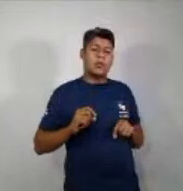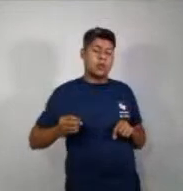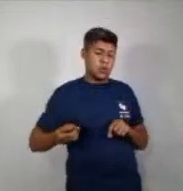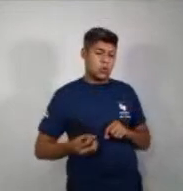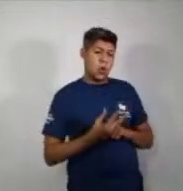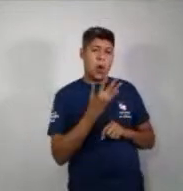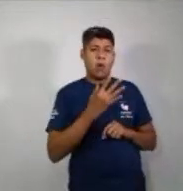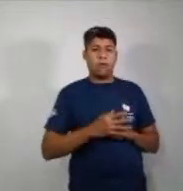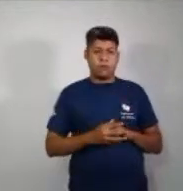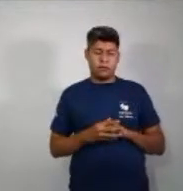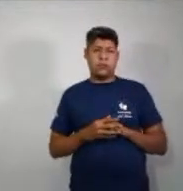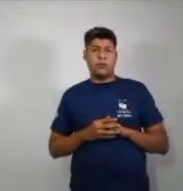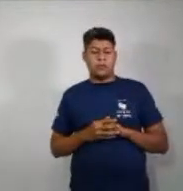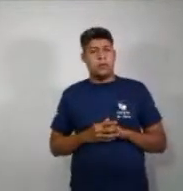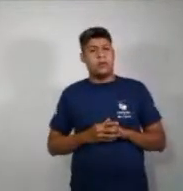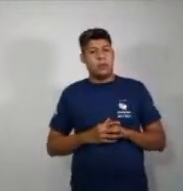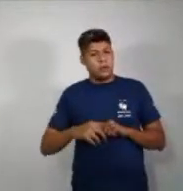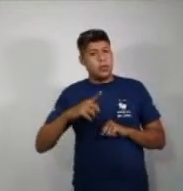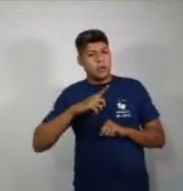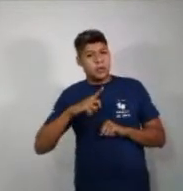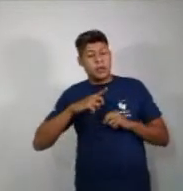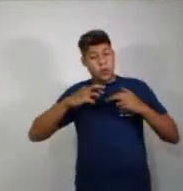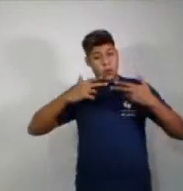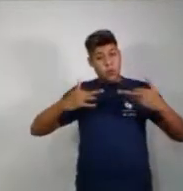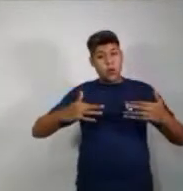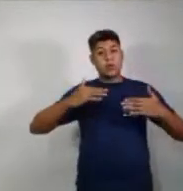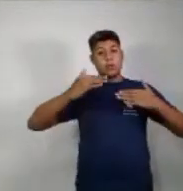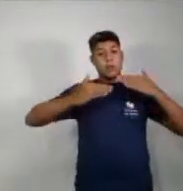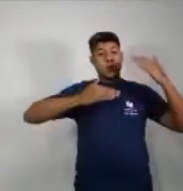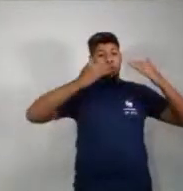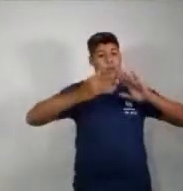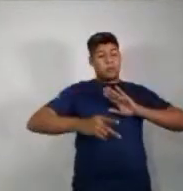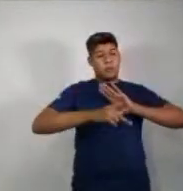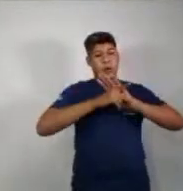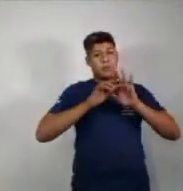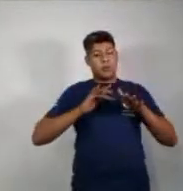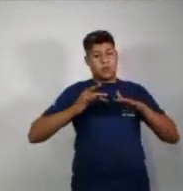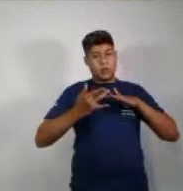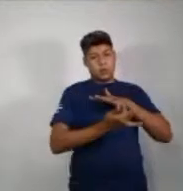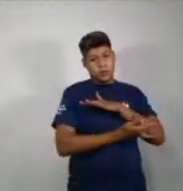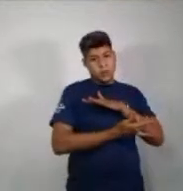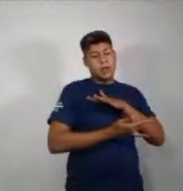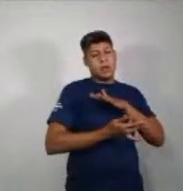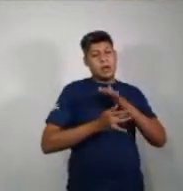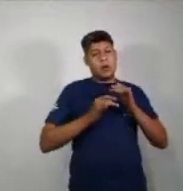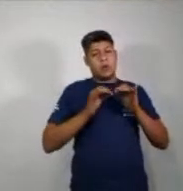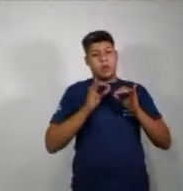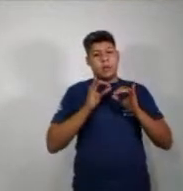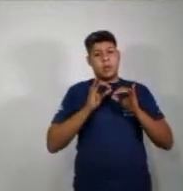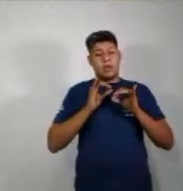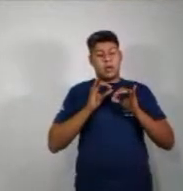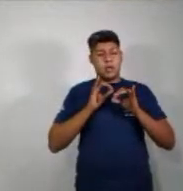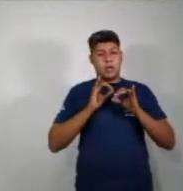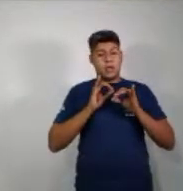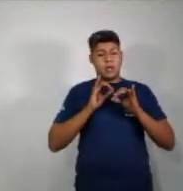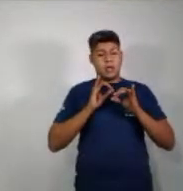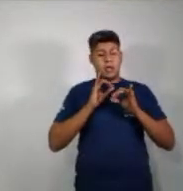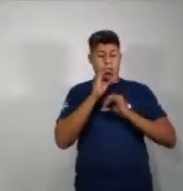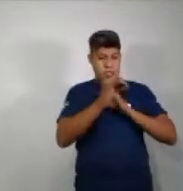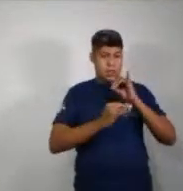novos. Tem, obviamente, muitas coisas positivas na questão das redes sociais e internet, mas também tem muita coisa negativa, é que